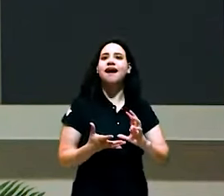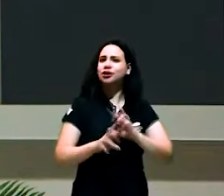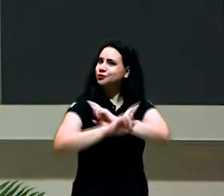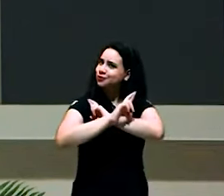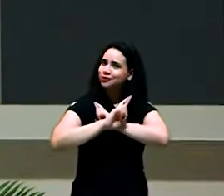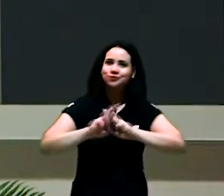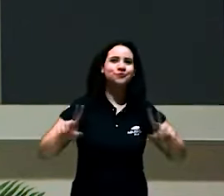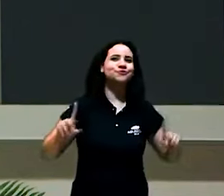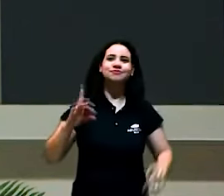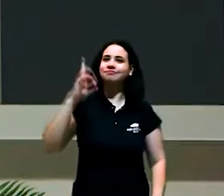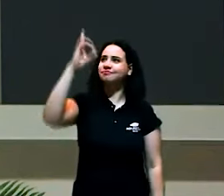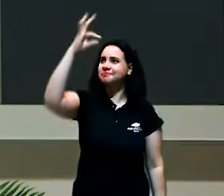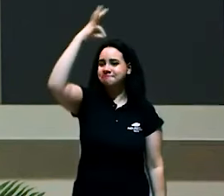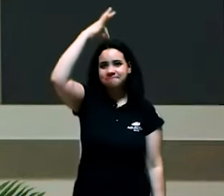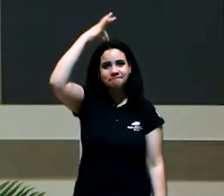Espírito Santo.